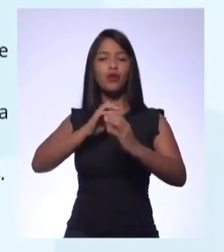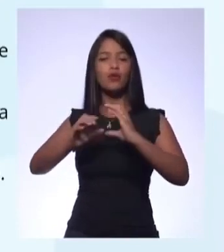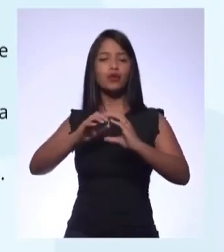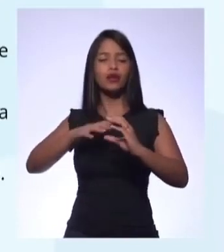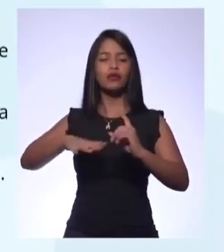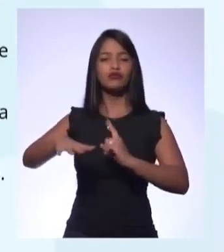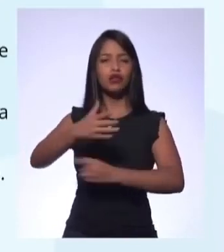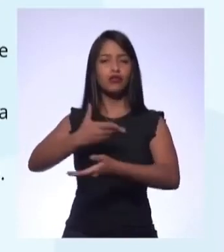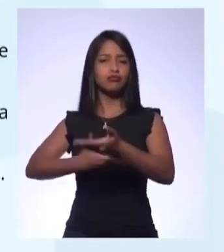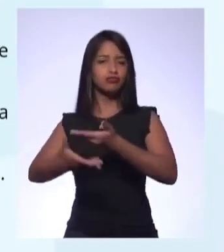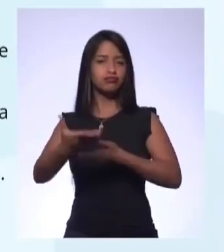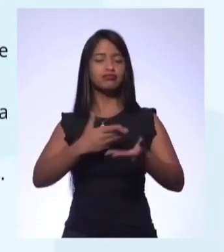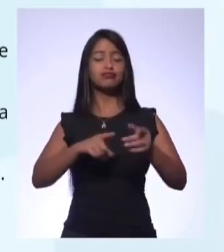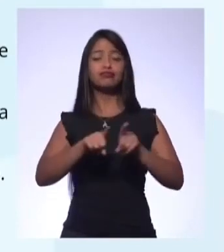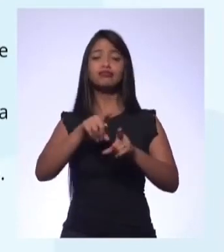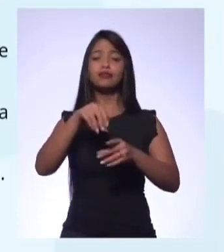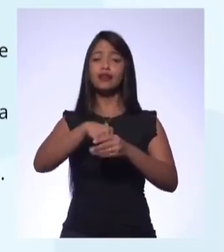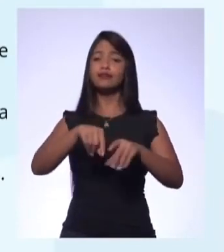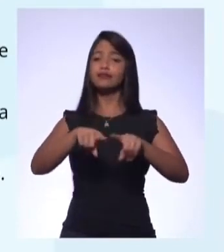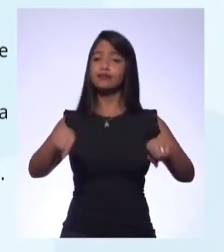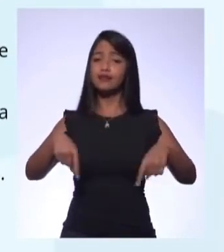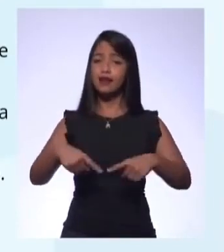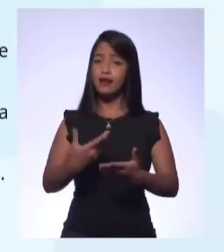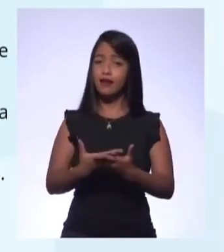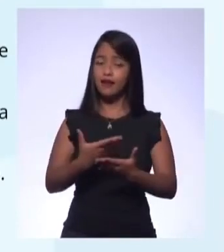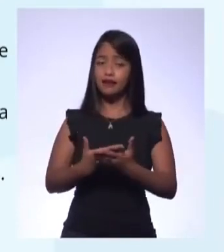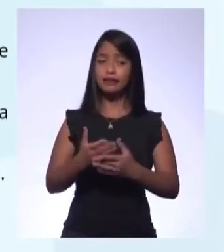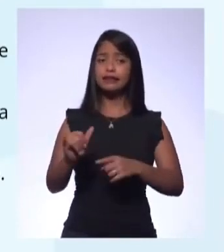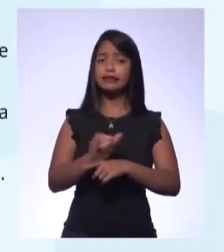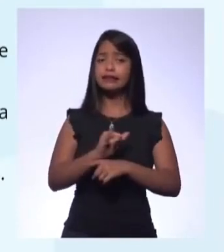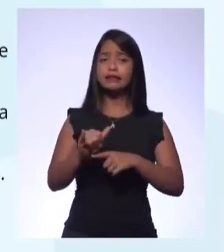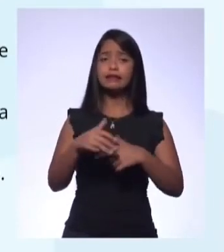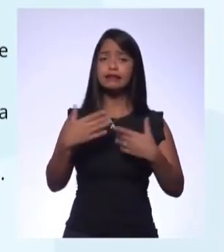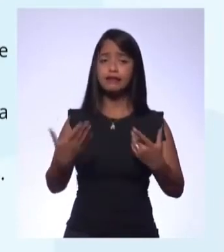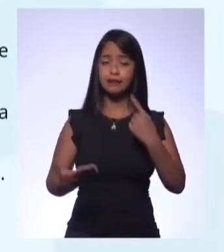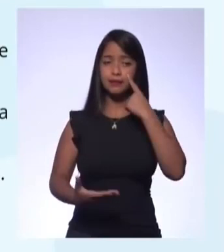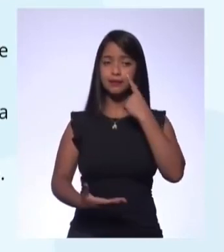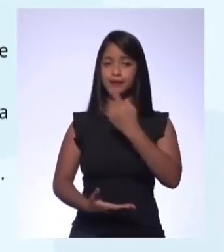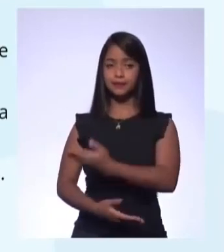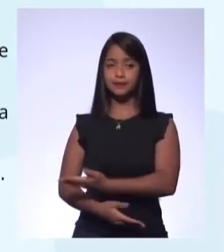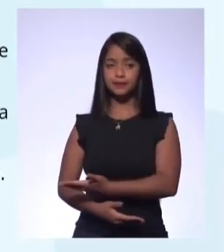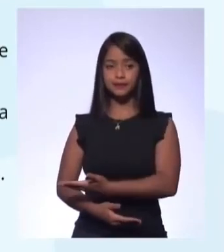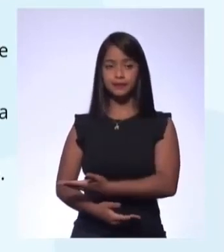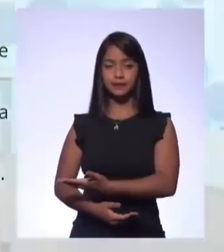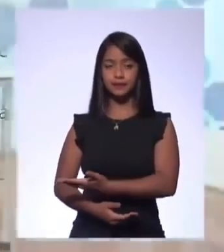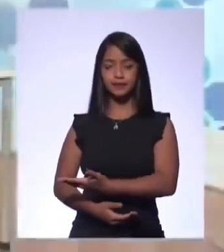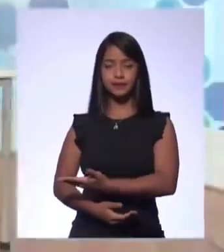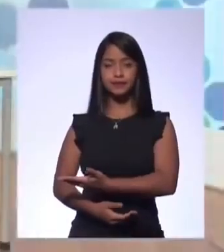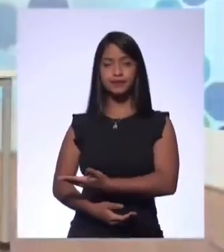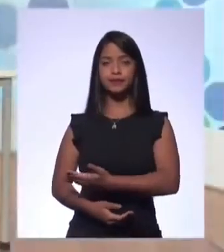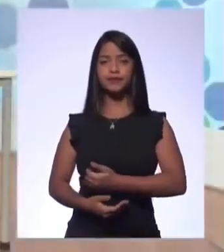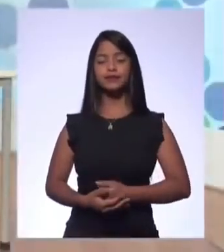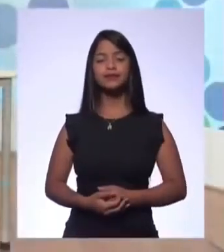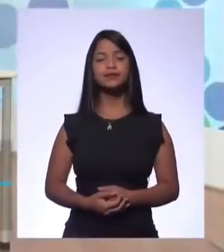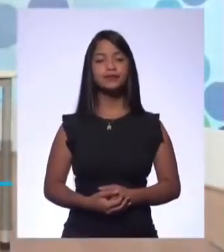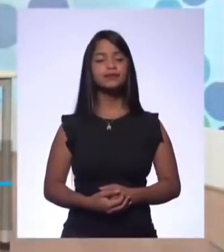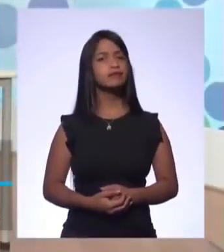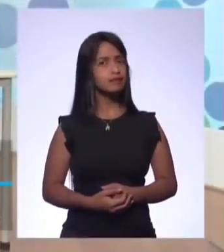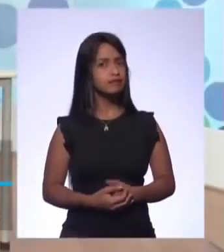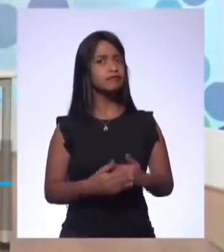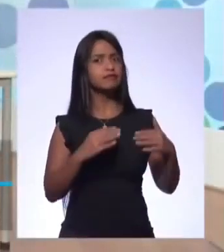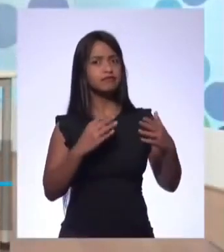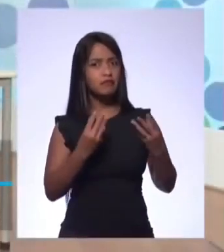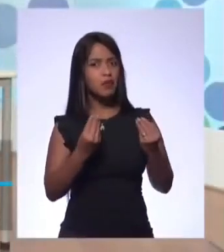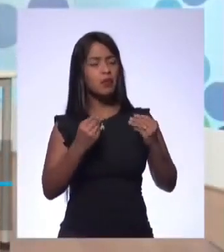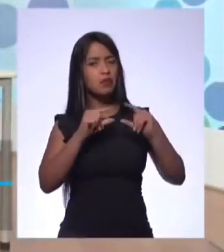sala de aula. E as reading strategies são scanning, cognate and inference. Muita coisa,